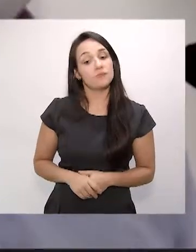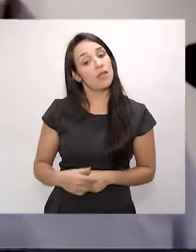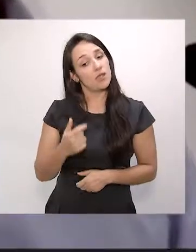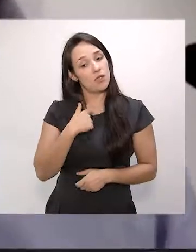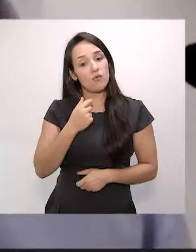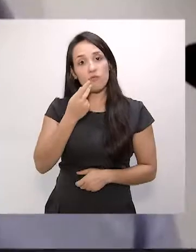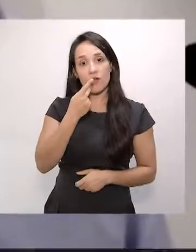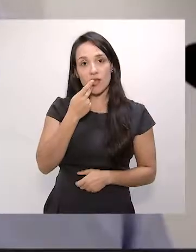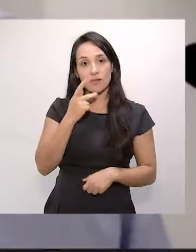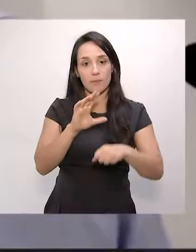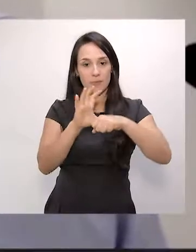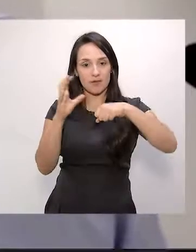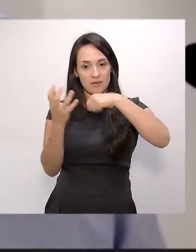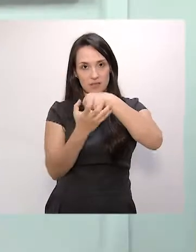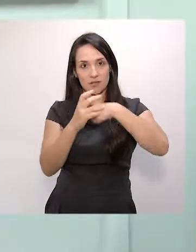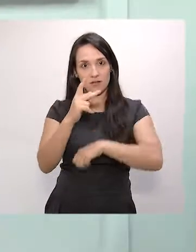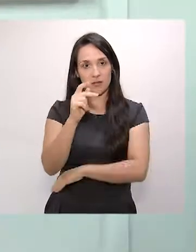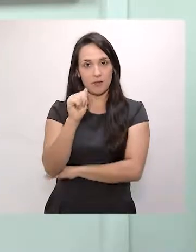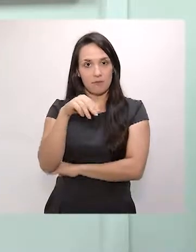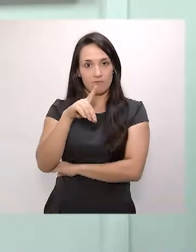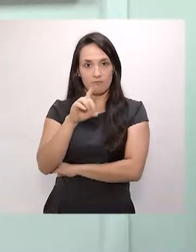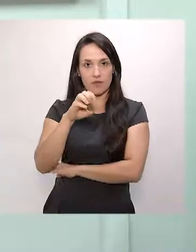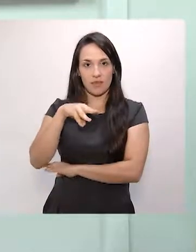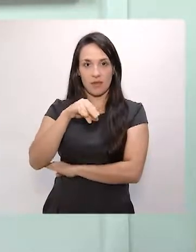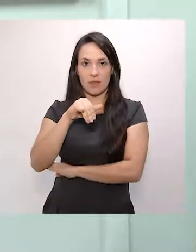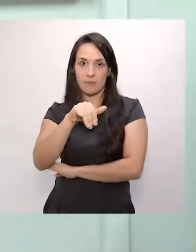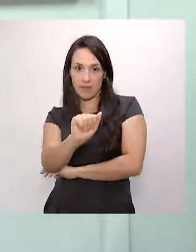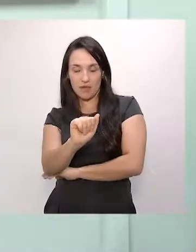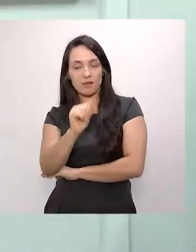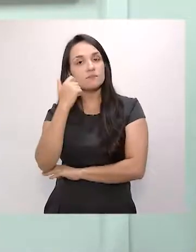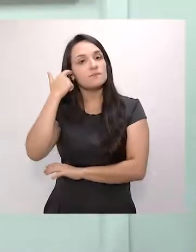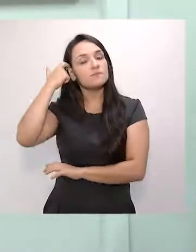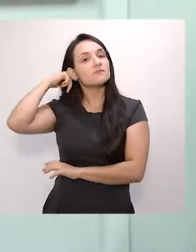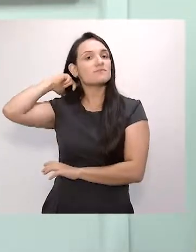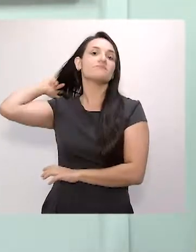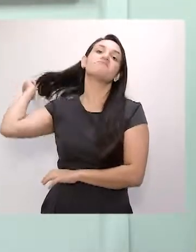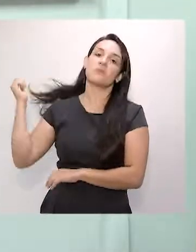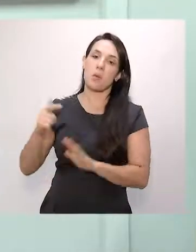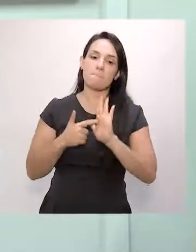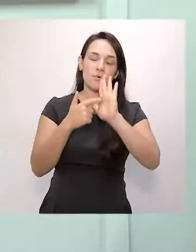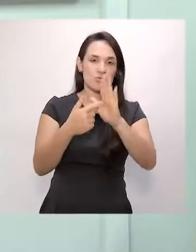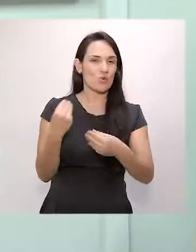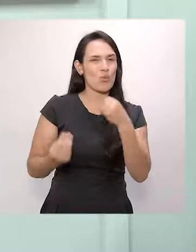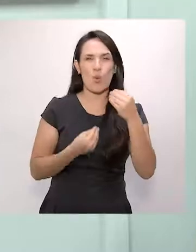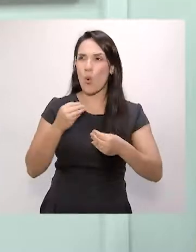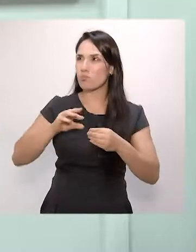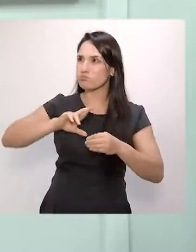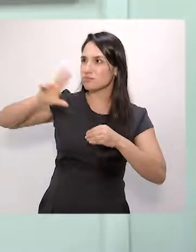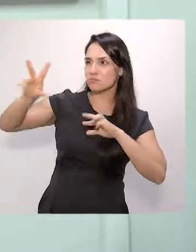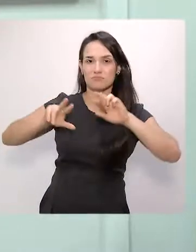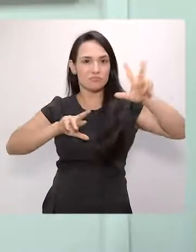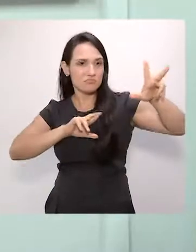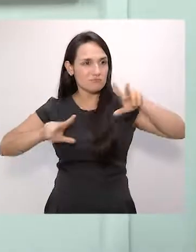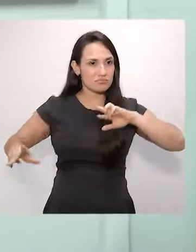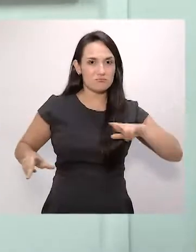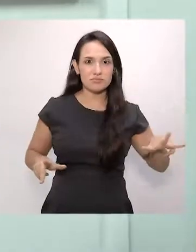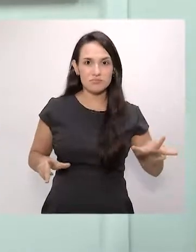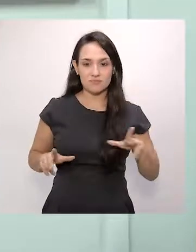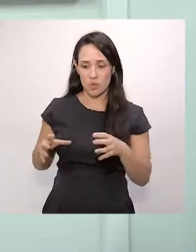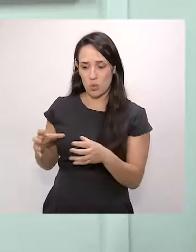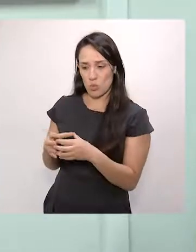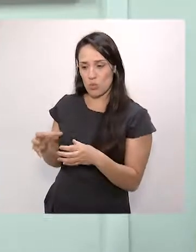ela muito tempo. Nós costumamos dizer que a pandemia ela tornou mais evidente